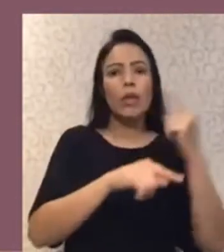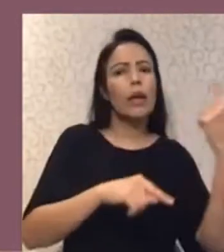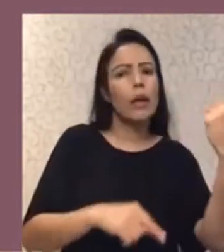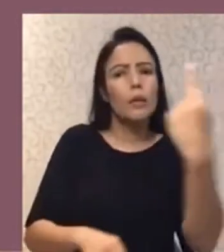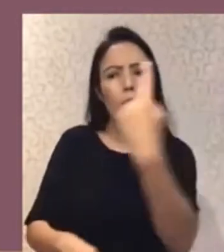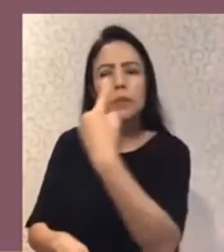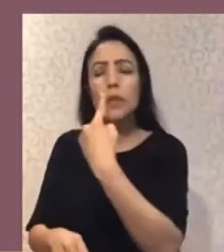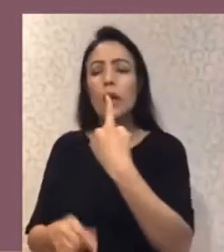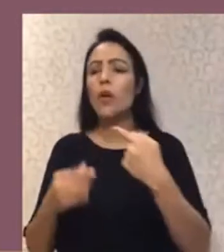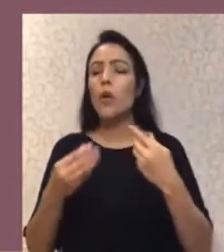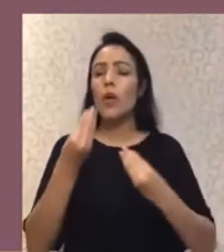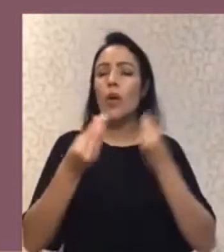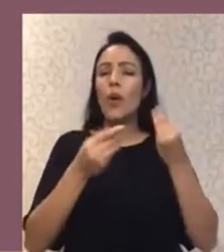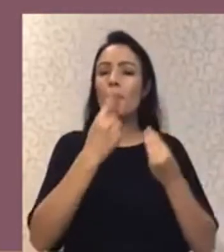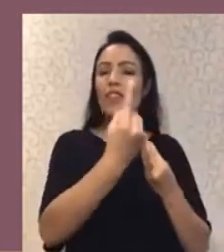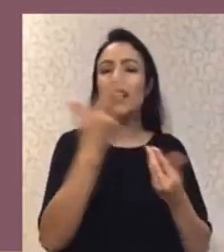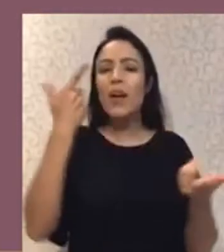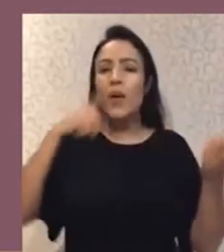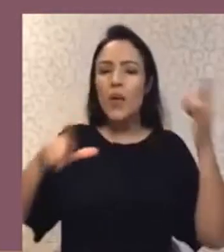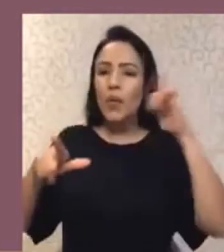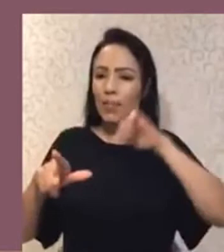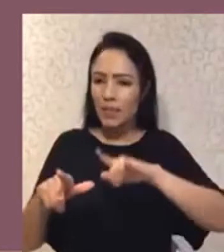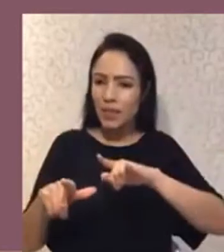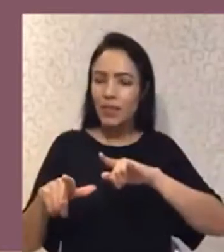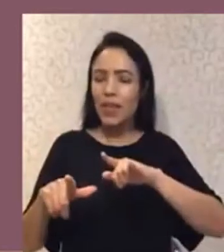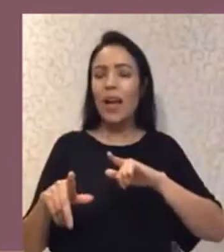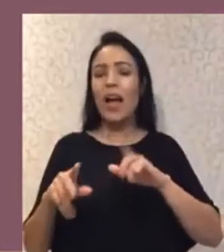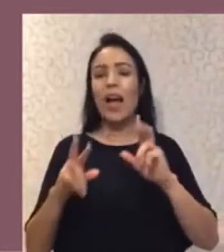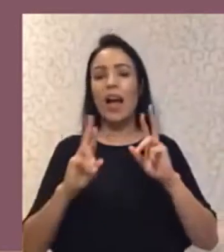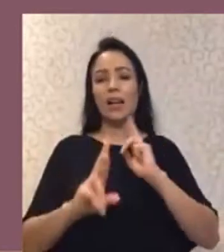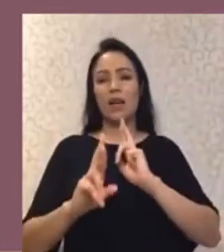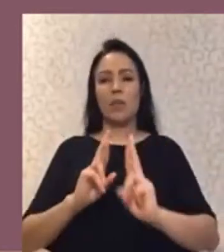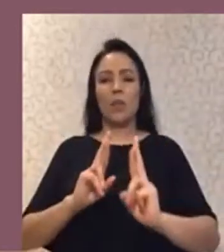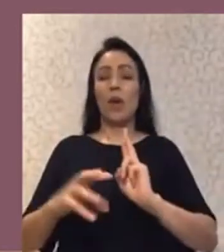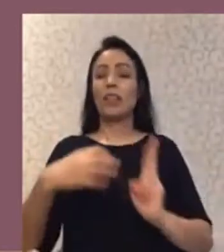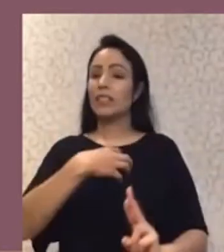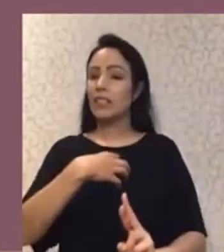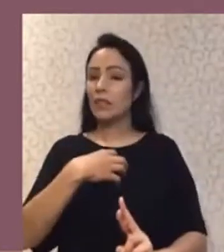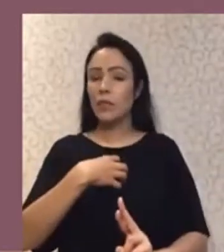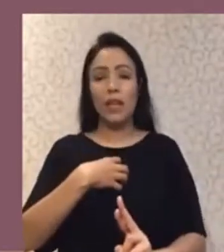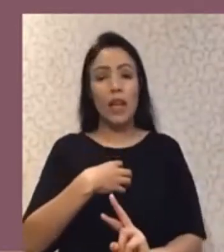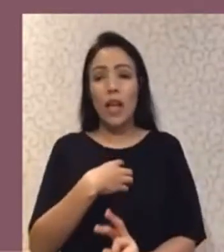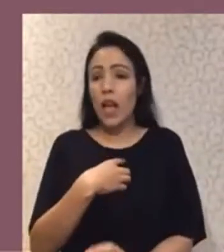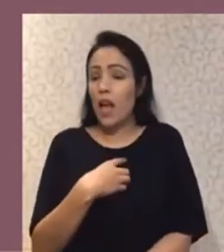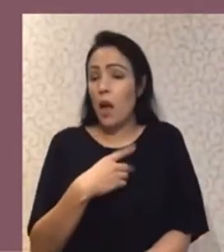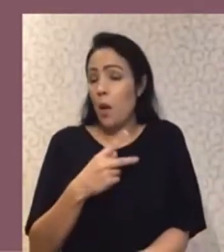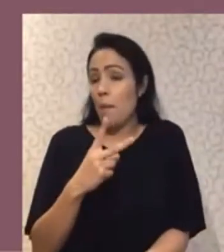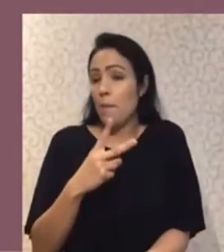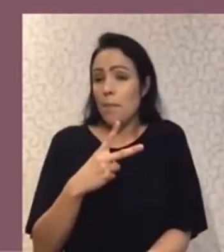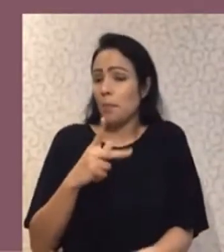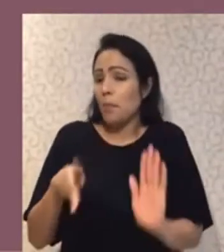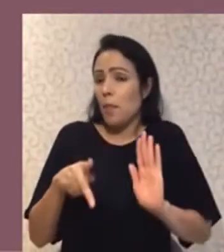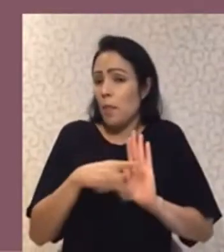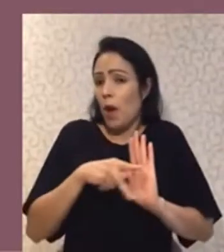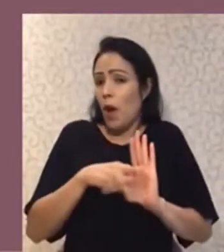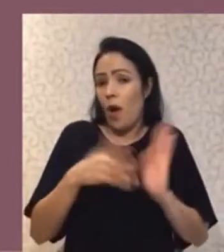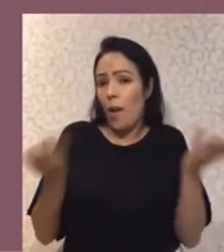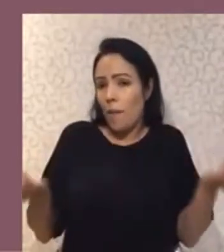você chegou aqui, a resposta e o sentimento de cada um é individual. Eu cheguei porque